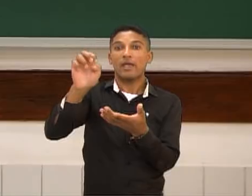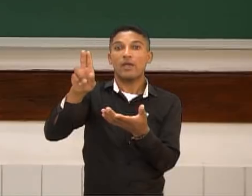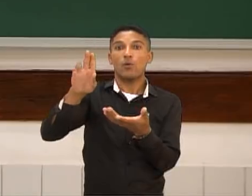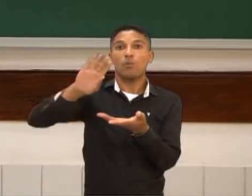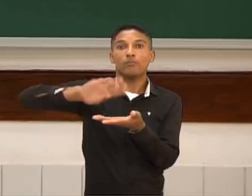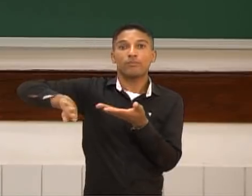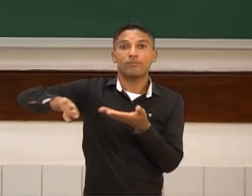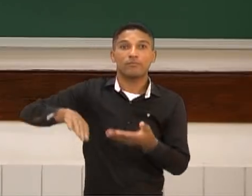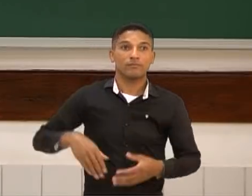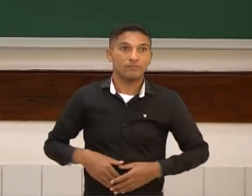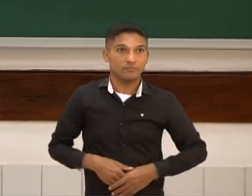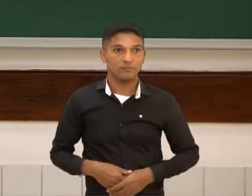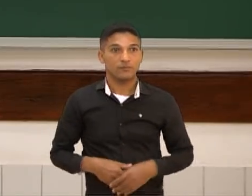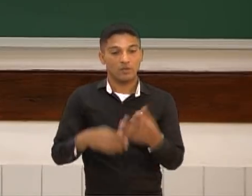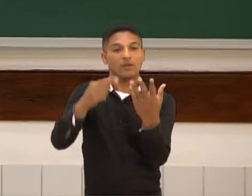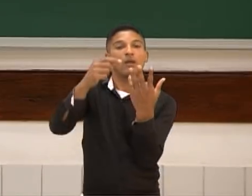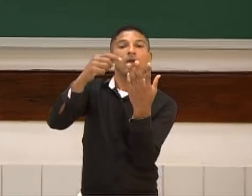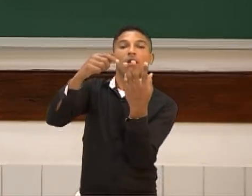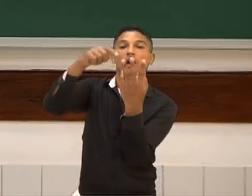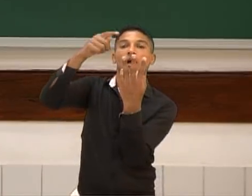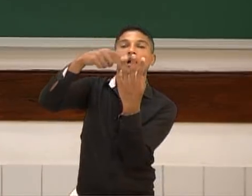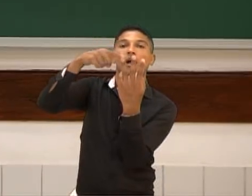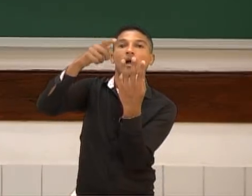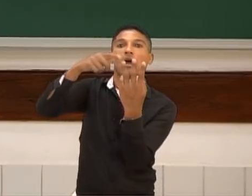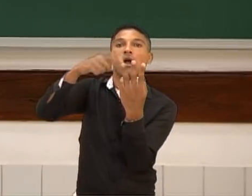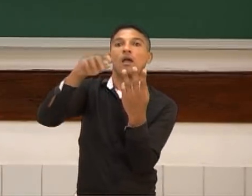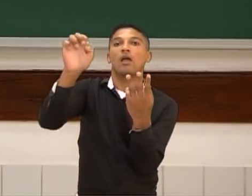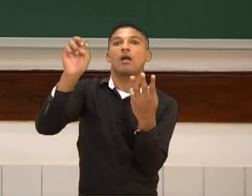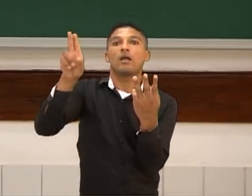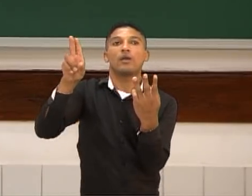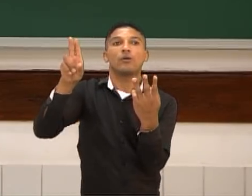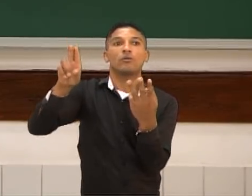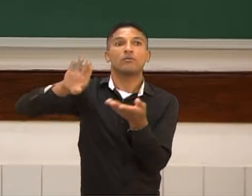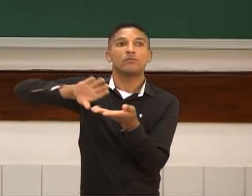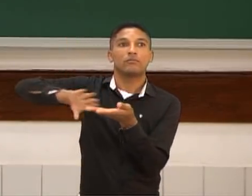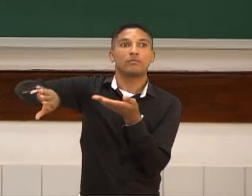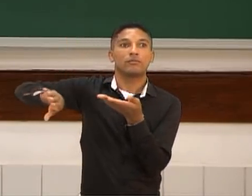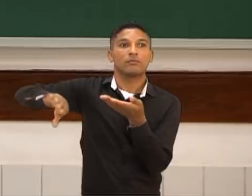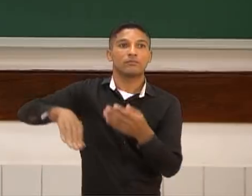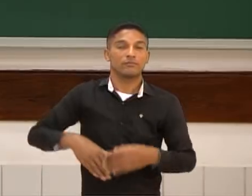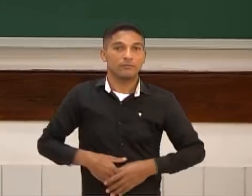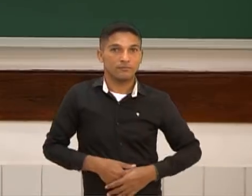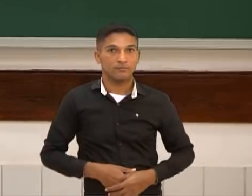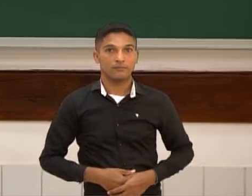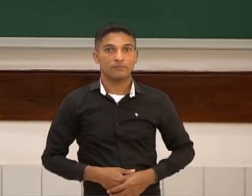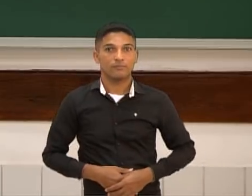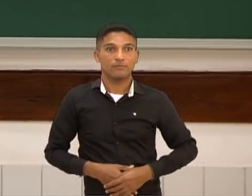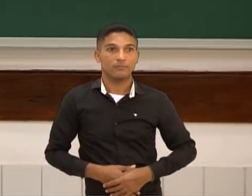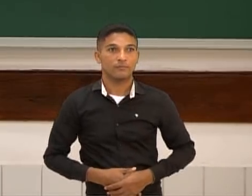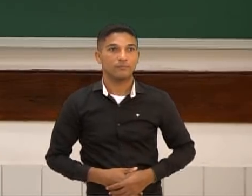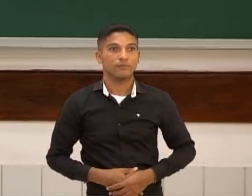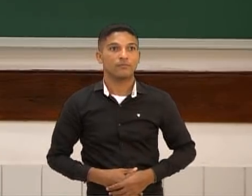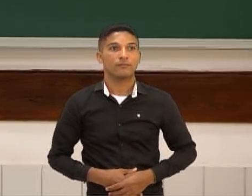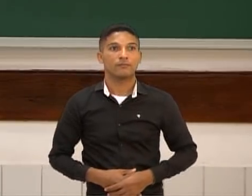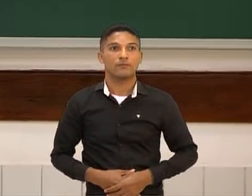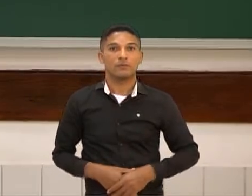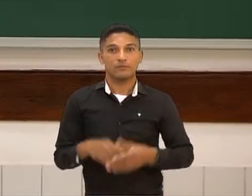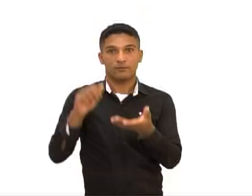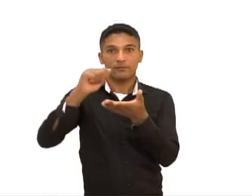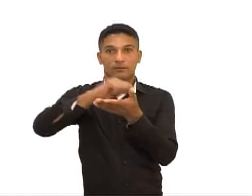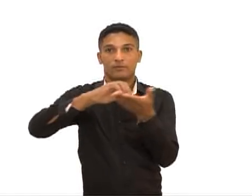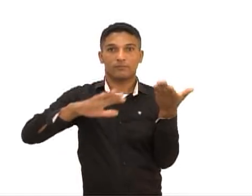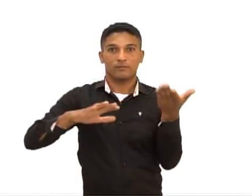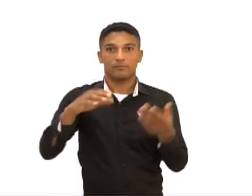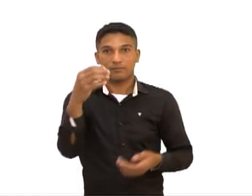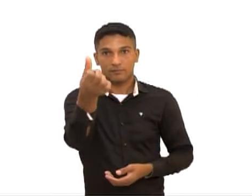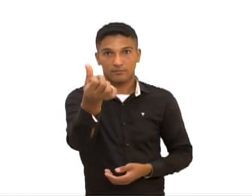aí memorizando isso até ficarem campeões em conjugação de verbos aí no imperativo afirmativo. No exercício 6 agora,